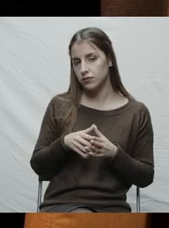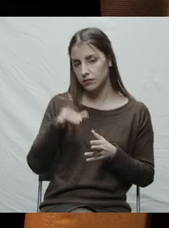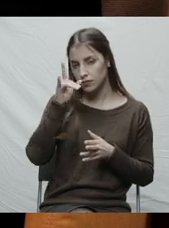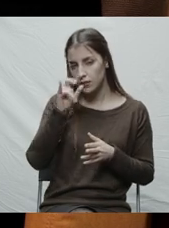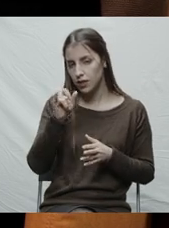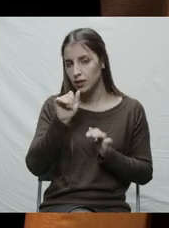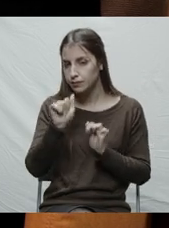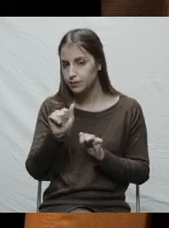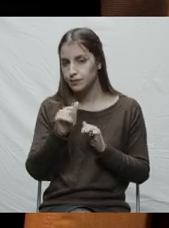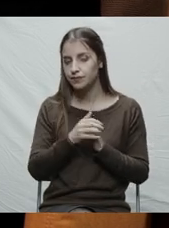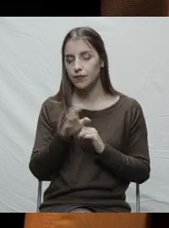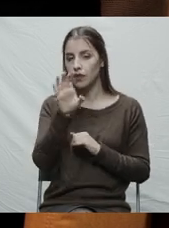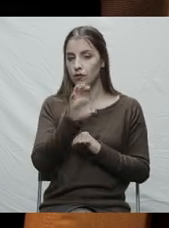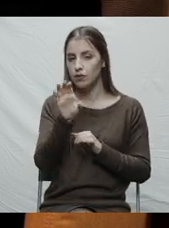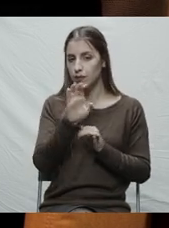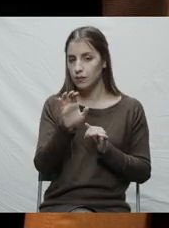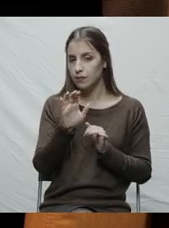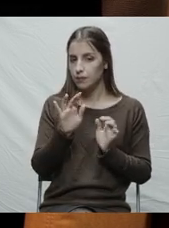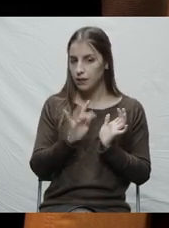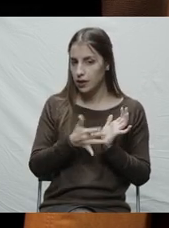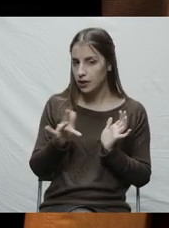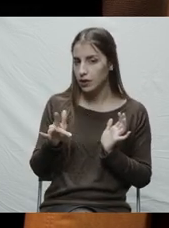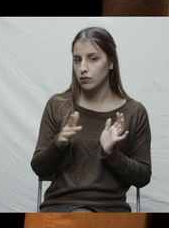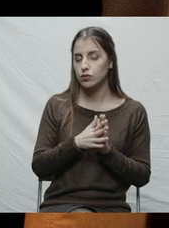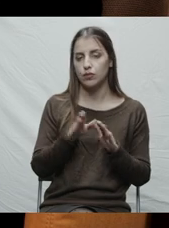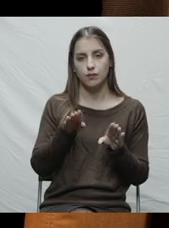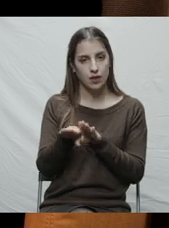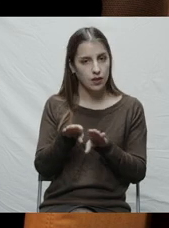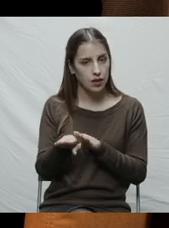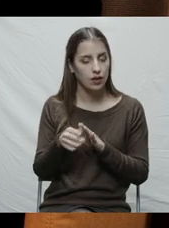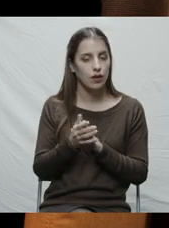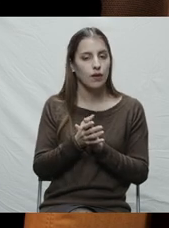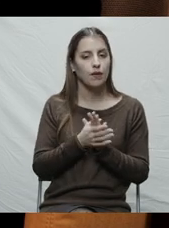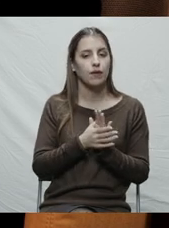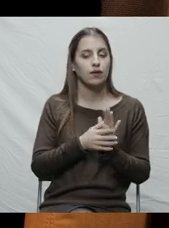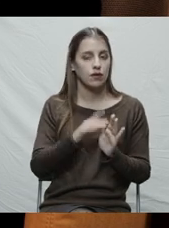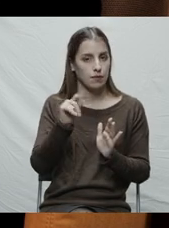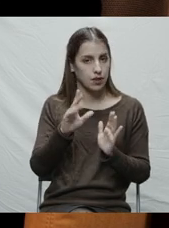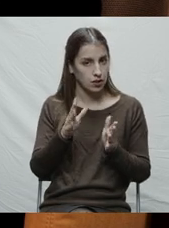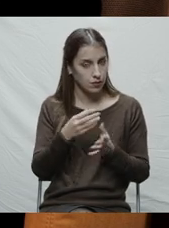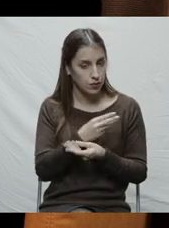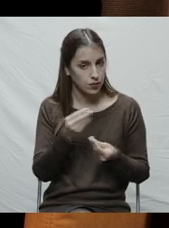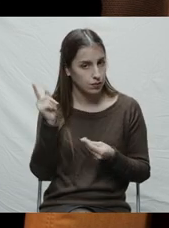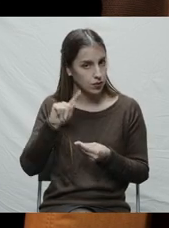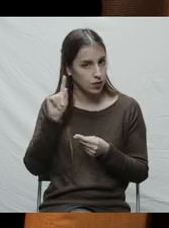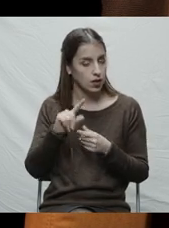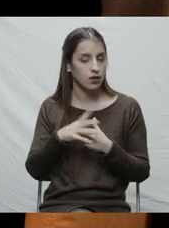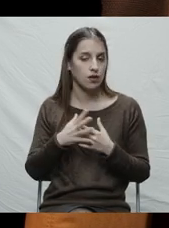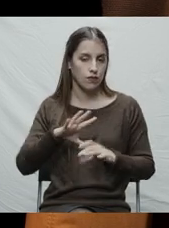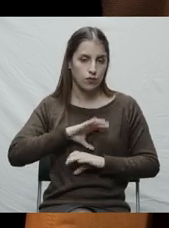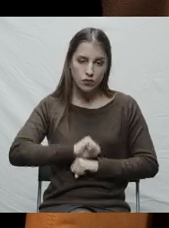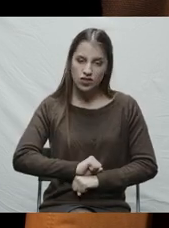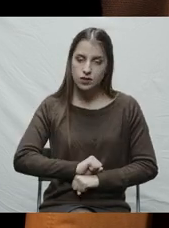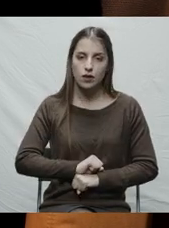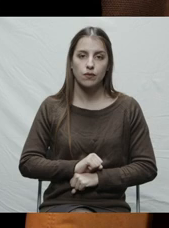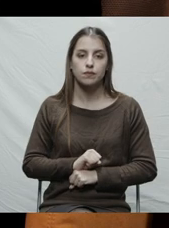ideia também de a maneira como os bailarinos treinam e ainda se vejam. Isso já foi muito importante nesta última peça, ou seja, a frustração de